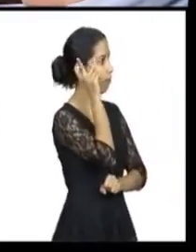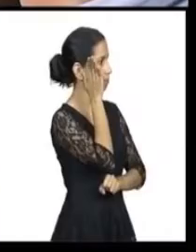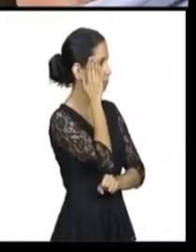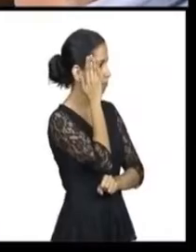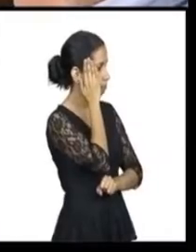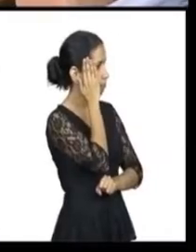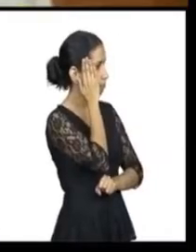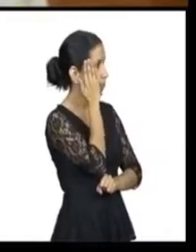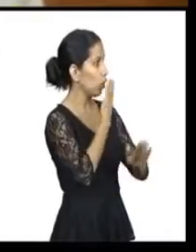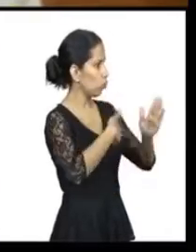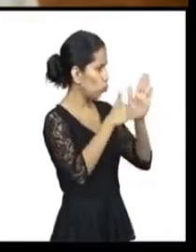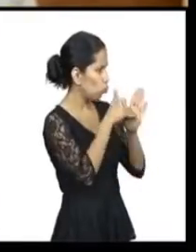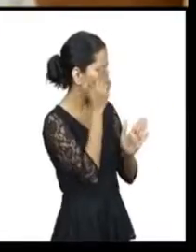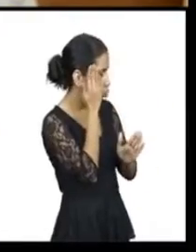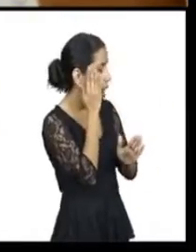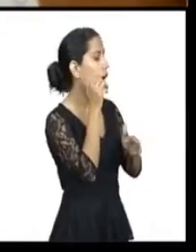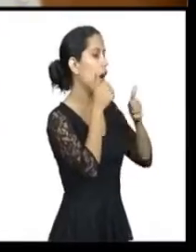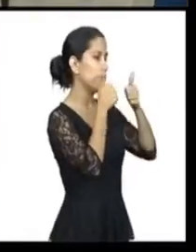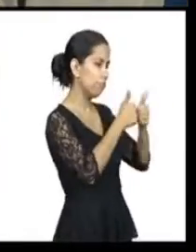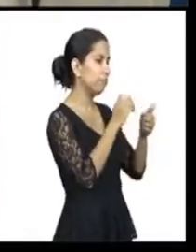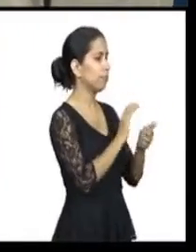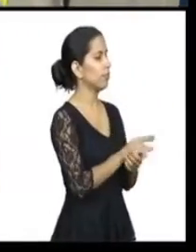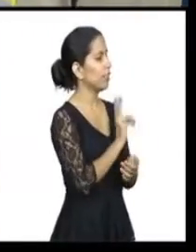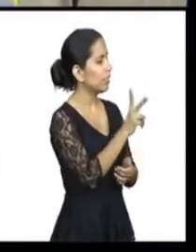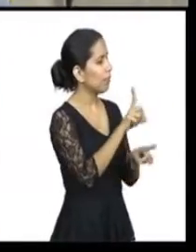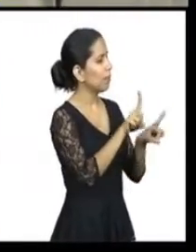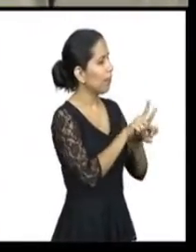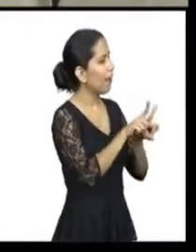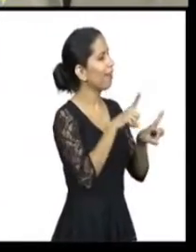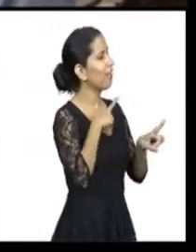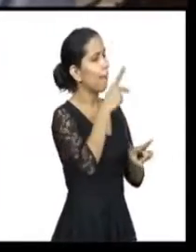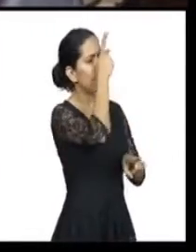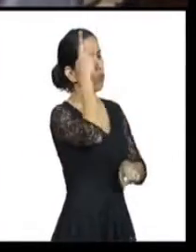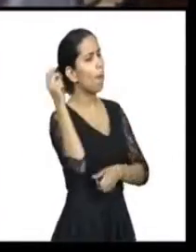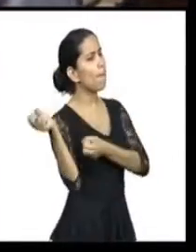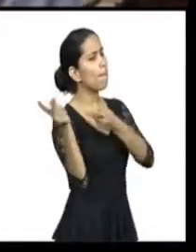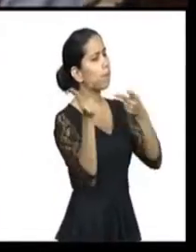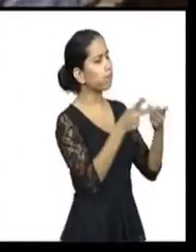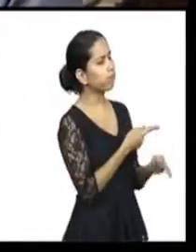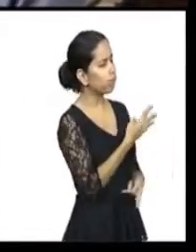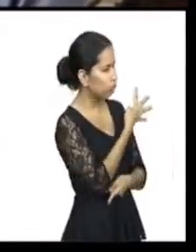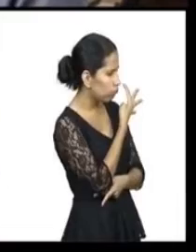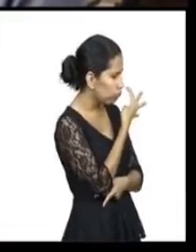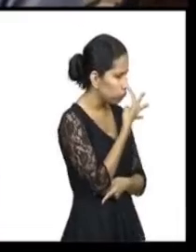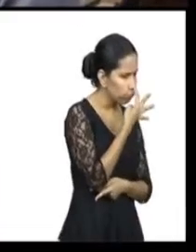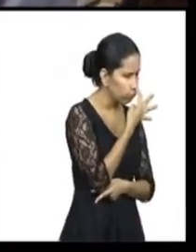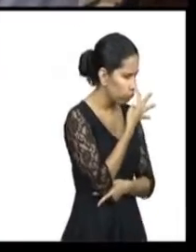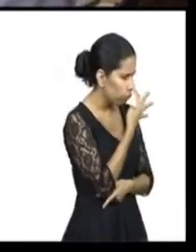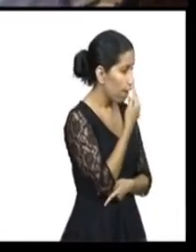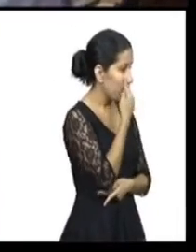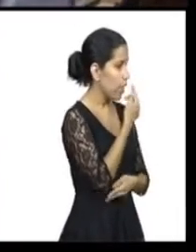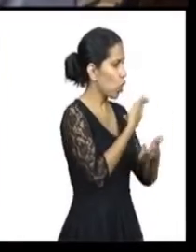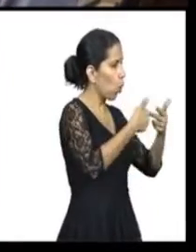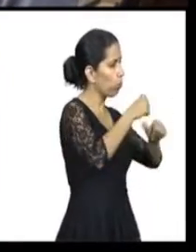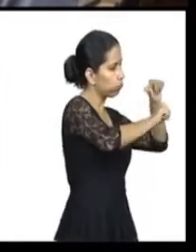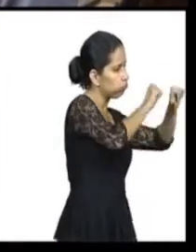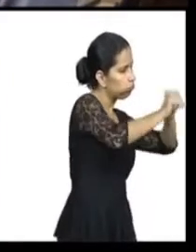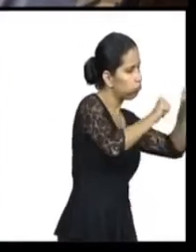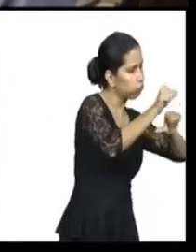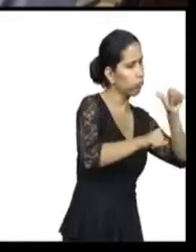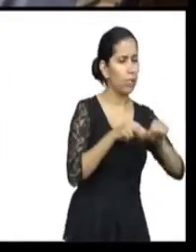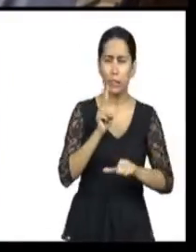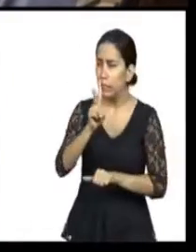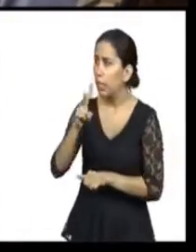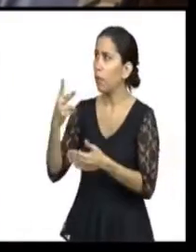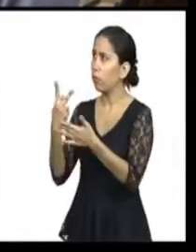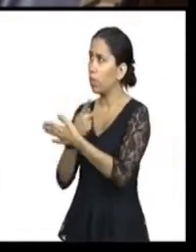existem algumas revisões que são feitas excepcionalmente devido a mudanças na lavra. Então deu uma mudança na estrutura da mina, tem que fazer um novo processo. Sim, o processo